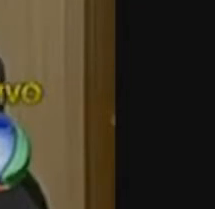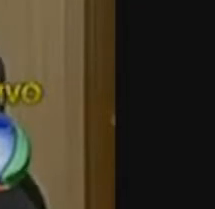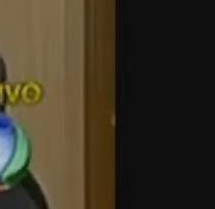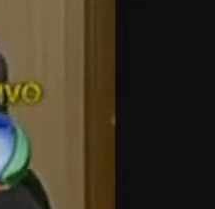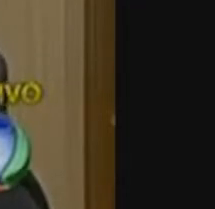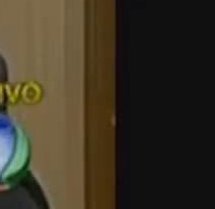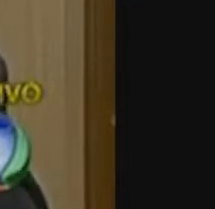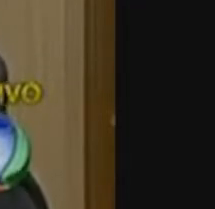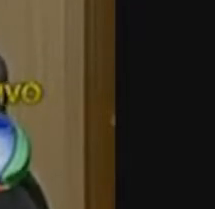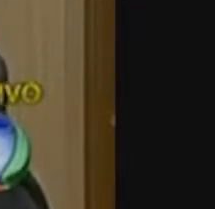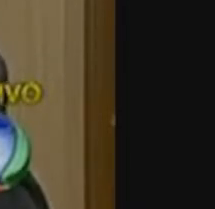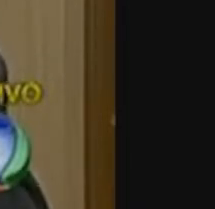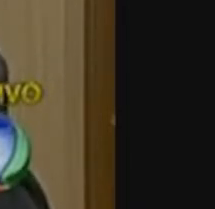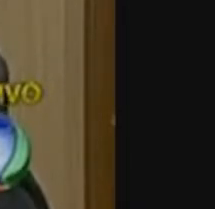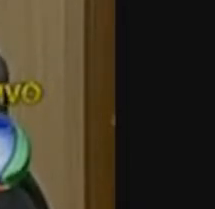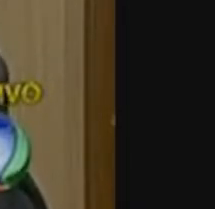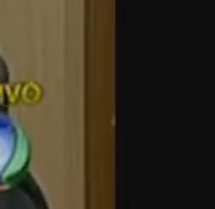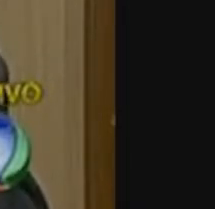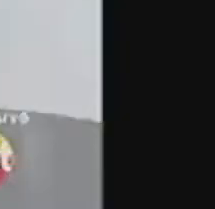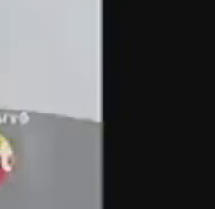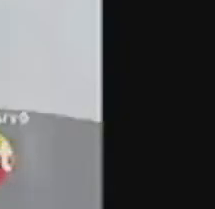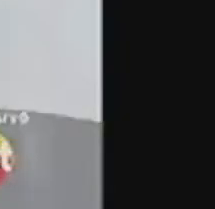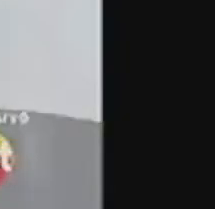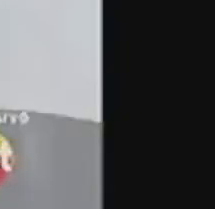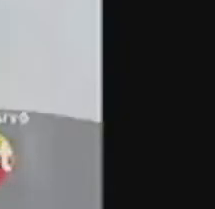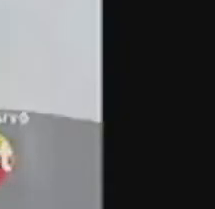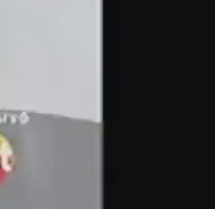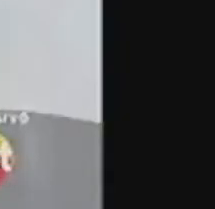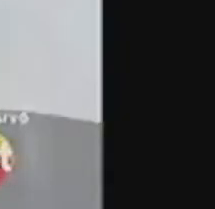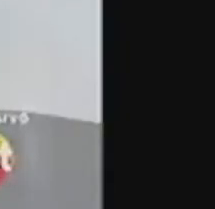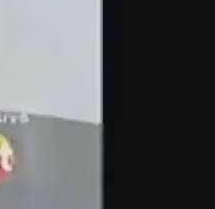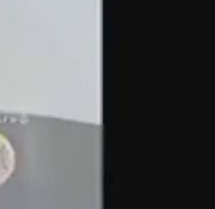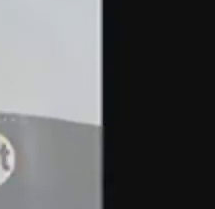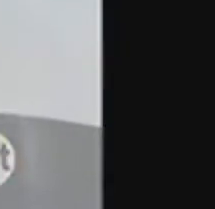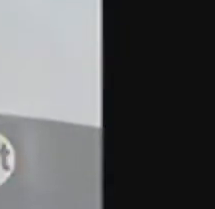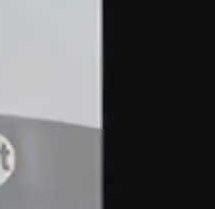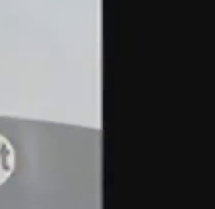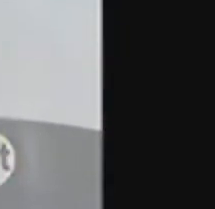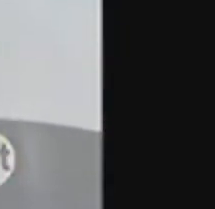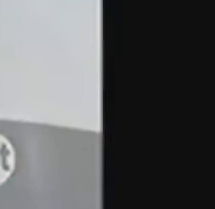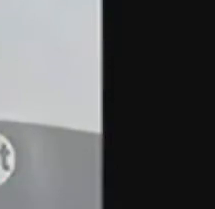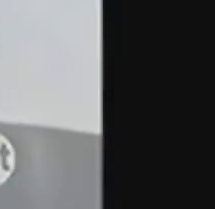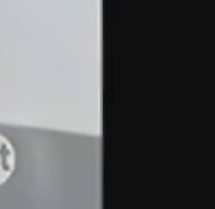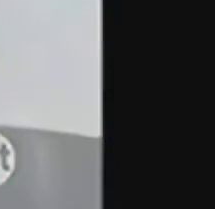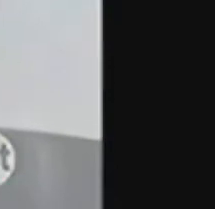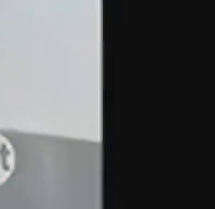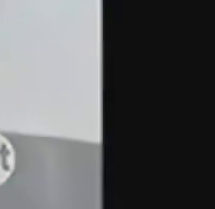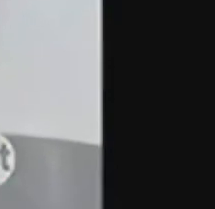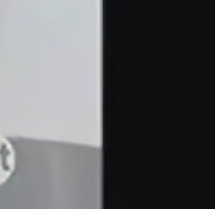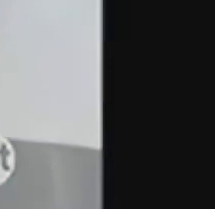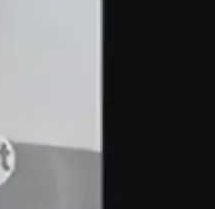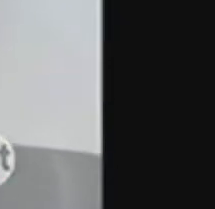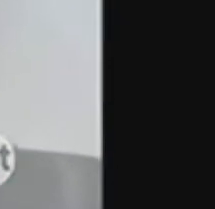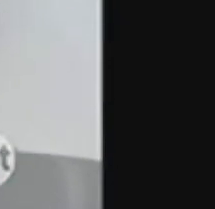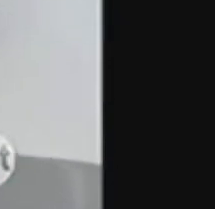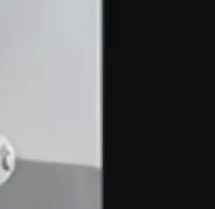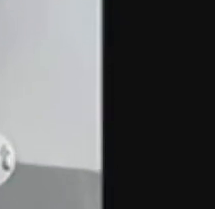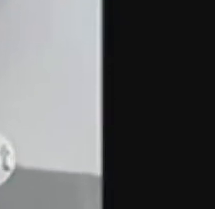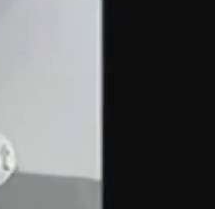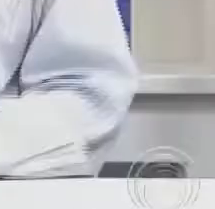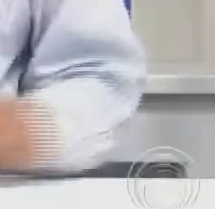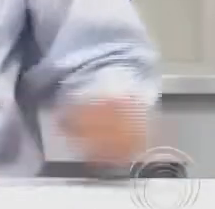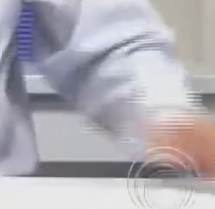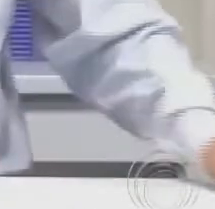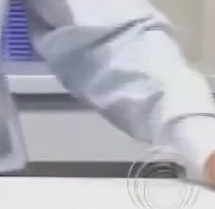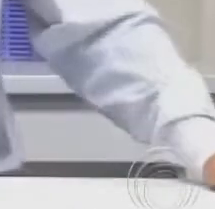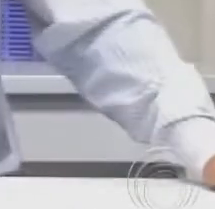que era viciado em crack. A polícia prendeu hoje o professor acusado de dar drogas e abusar sexualmente de